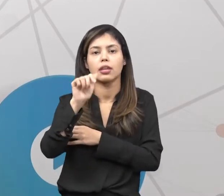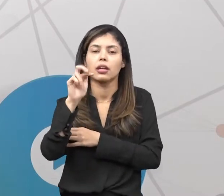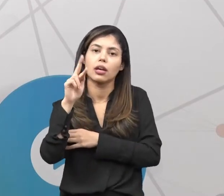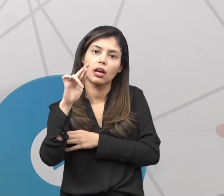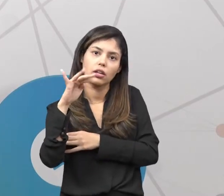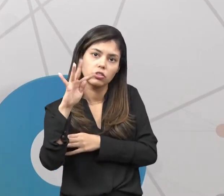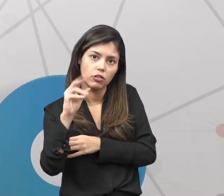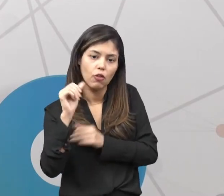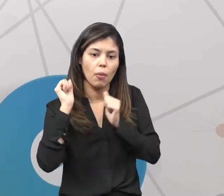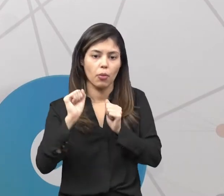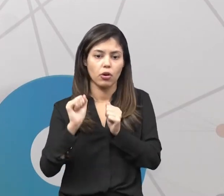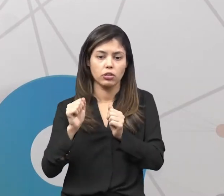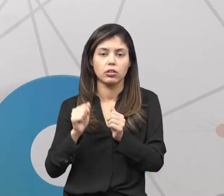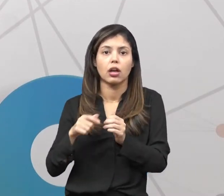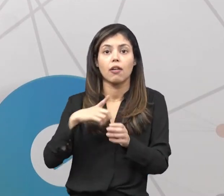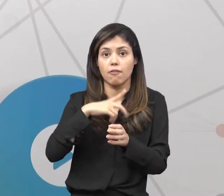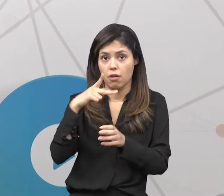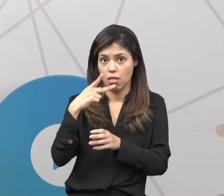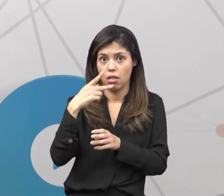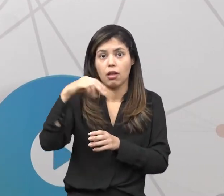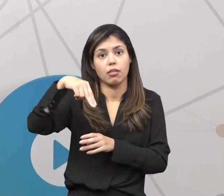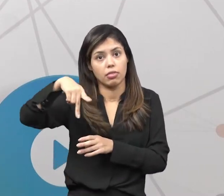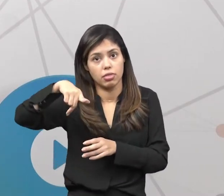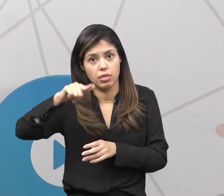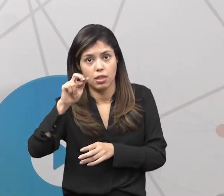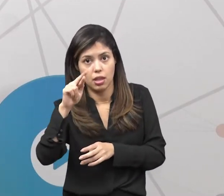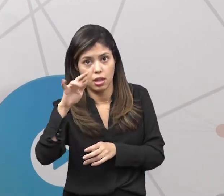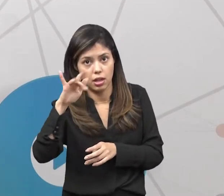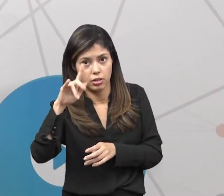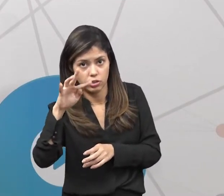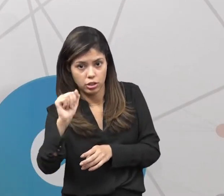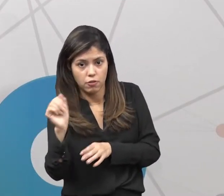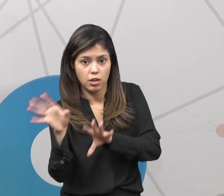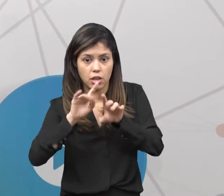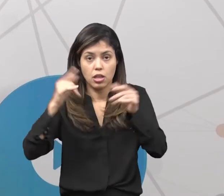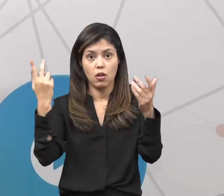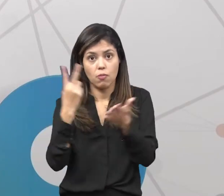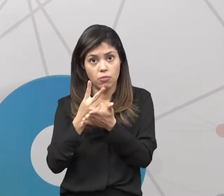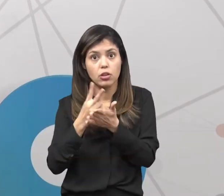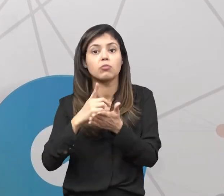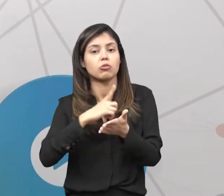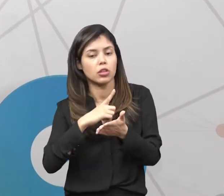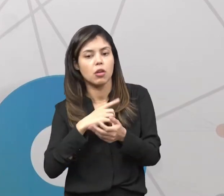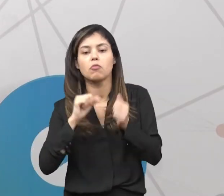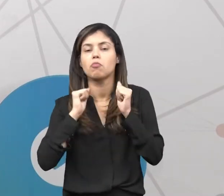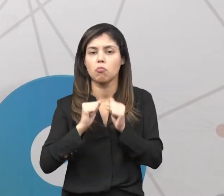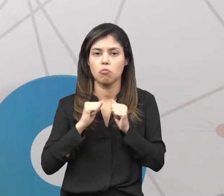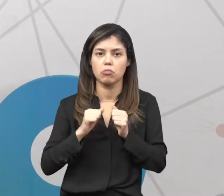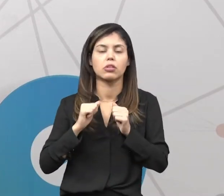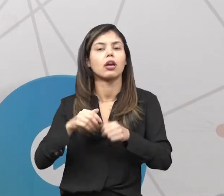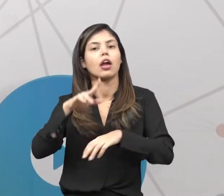ordem imperativa negativa e ao mesmo tempo fazer com que ela pareça ser educada e gentil.